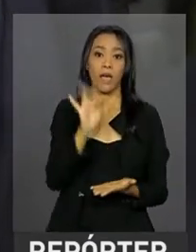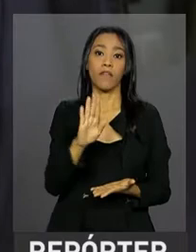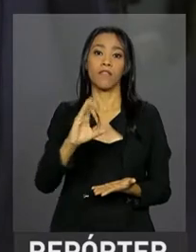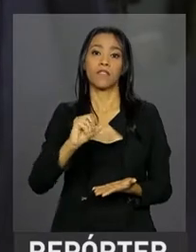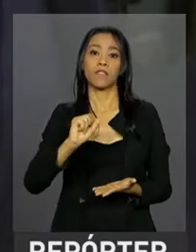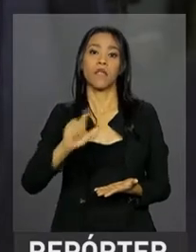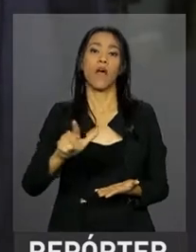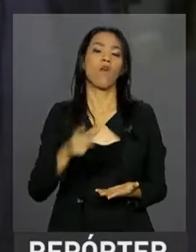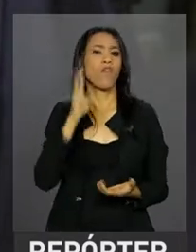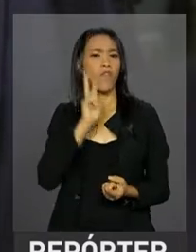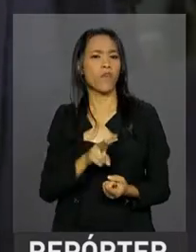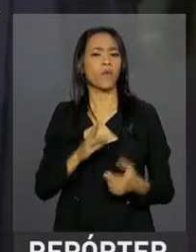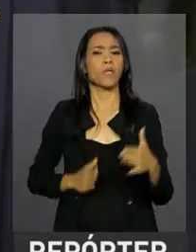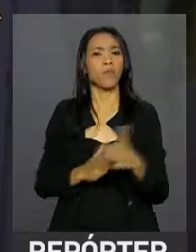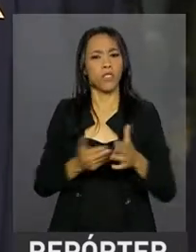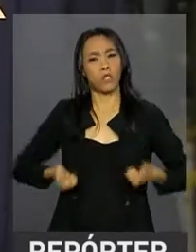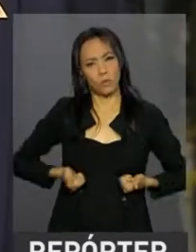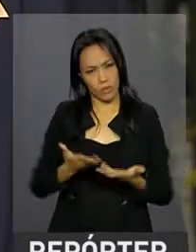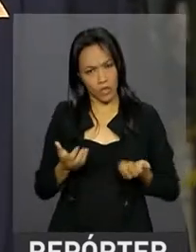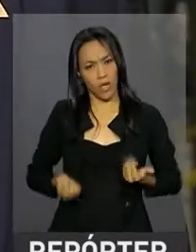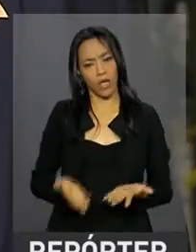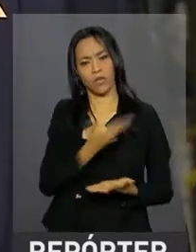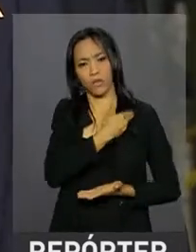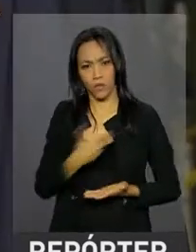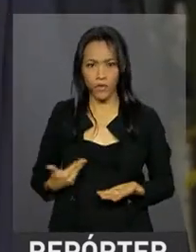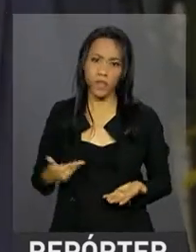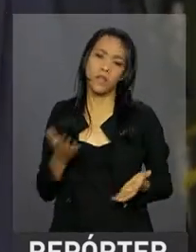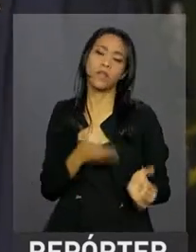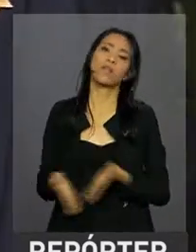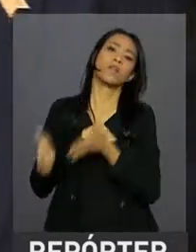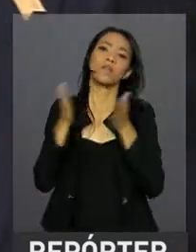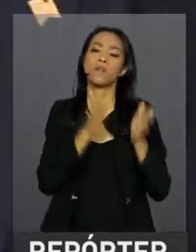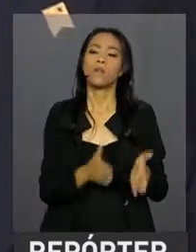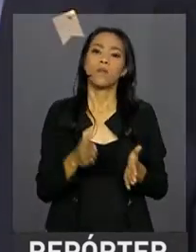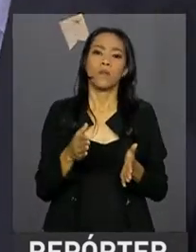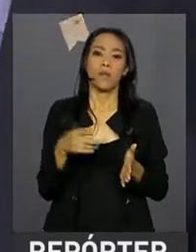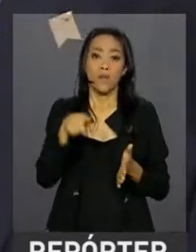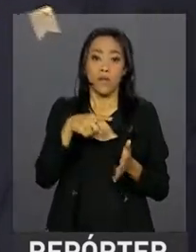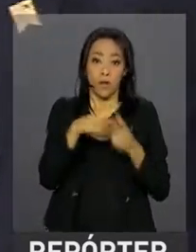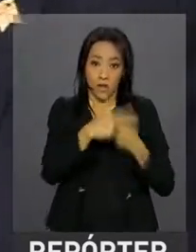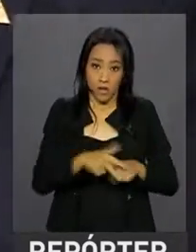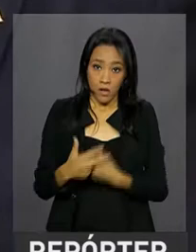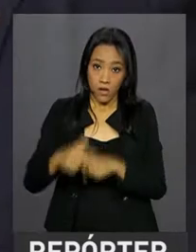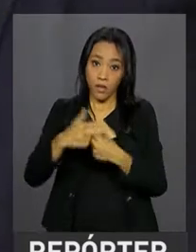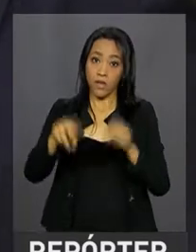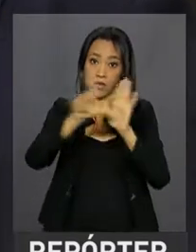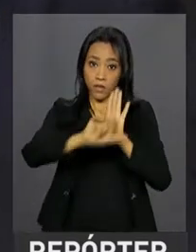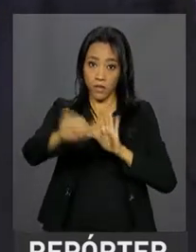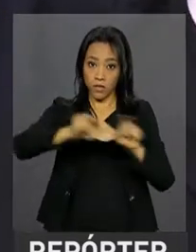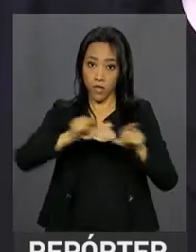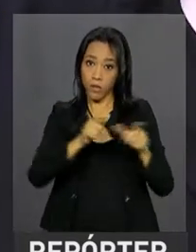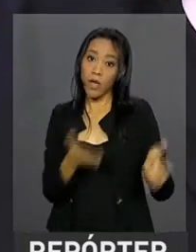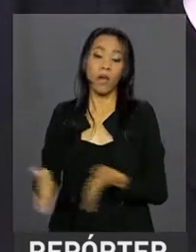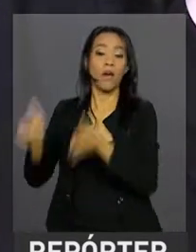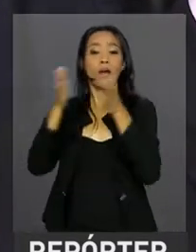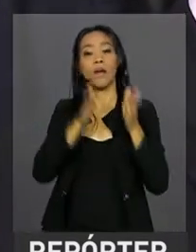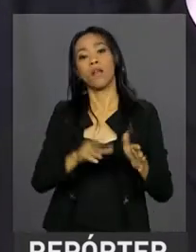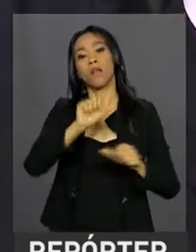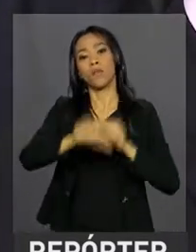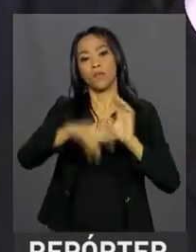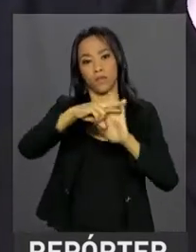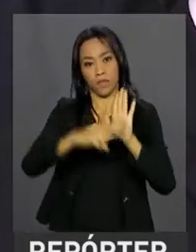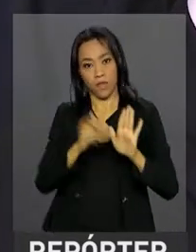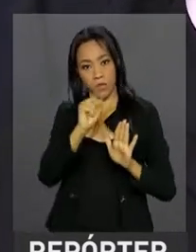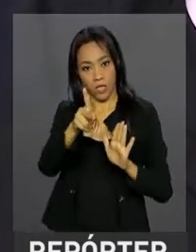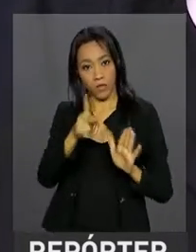gastos, você veja até a reforma do ensino médio, né? Você veja agora a modernização trabalhista, você veja mais adiante a reforma previdenciária, e